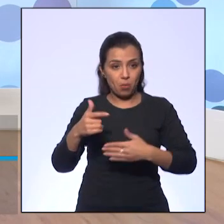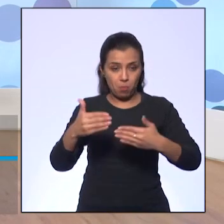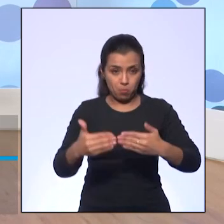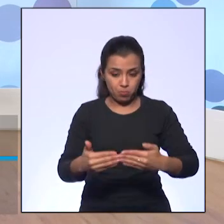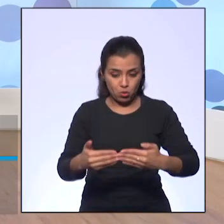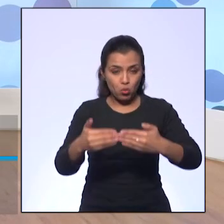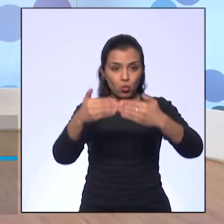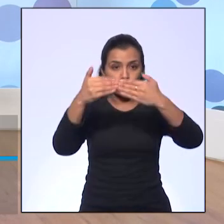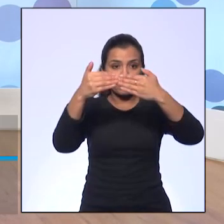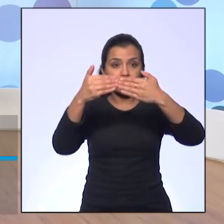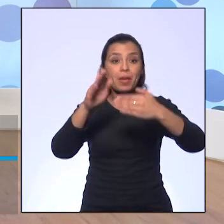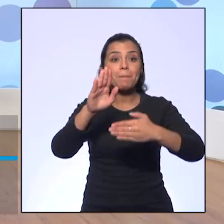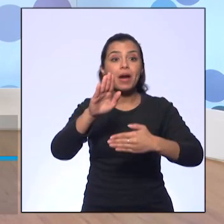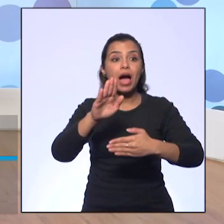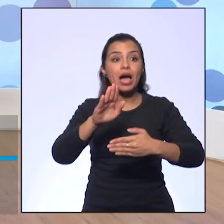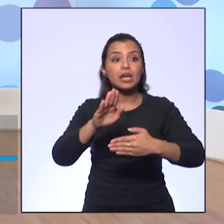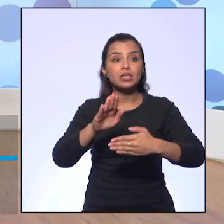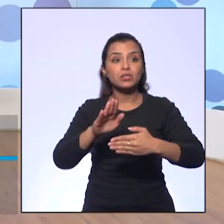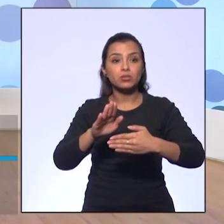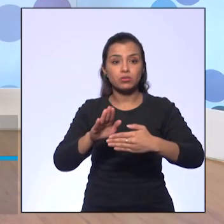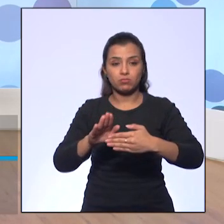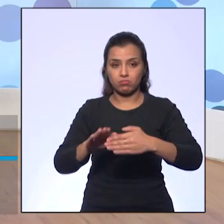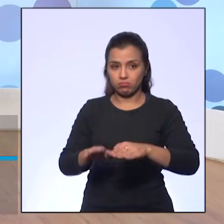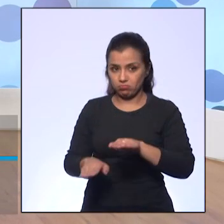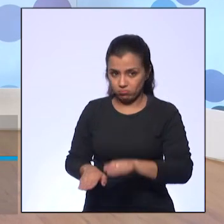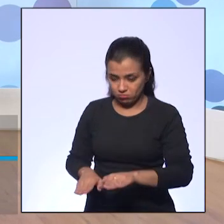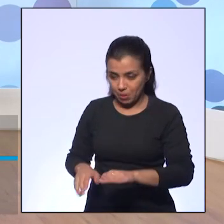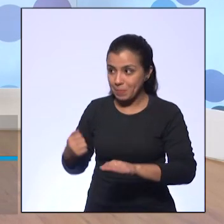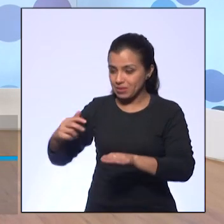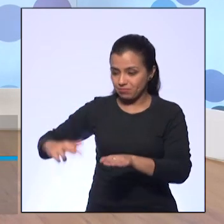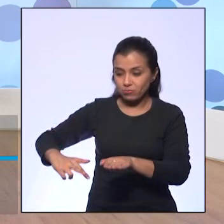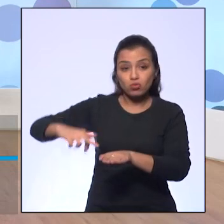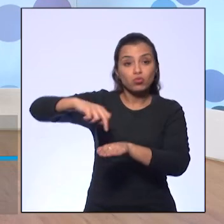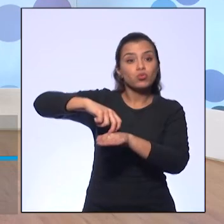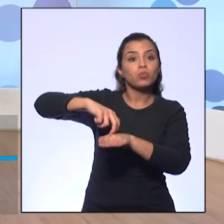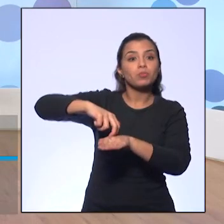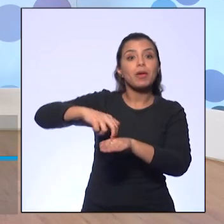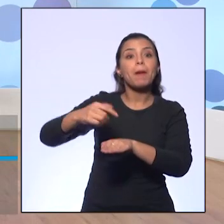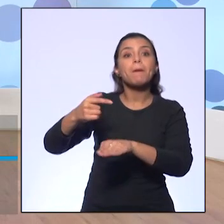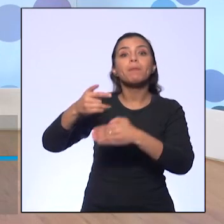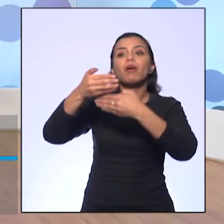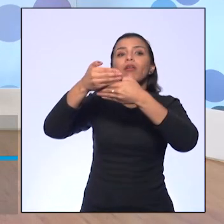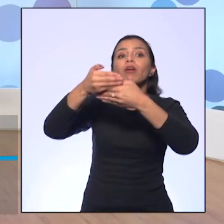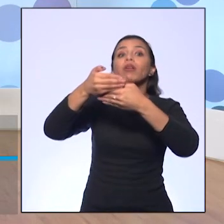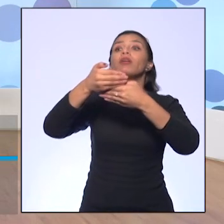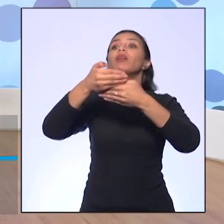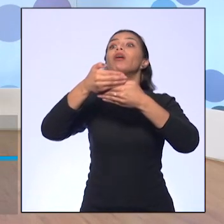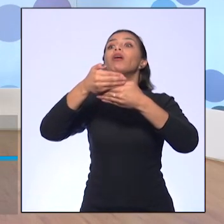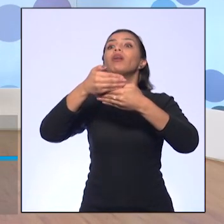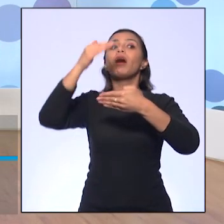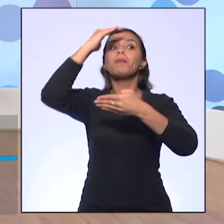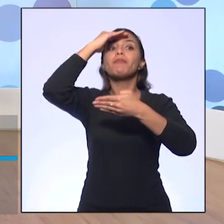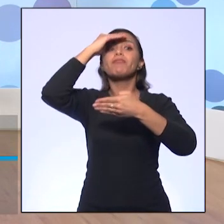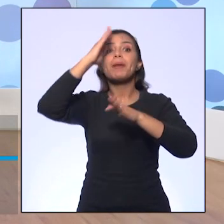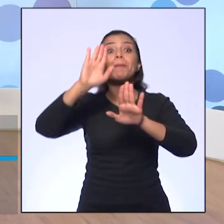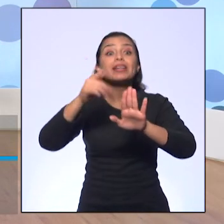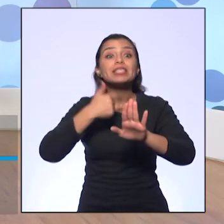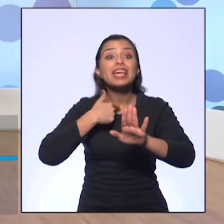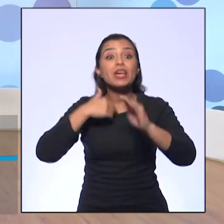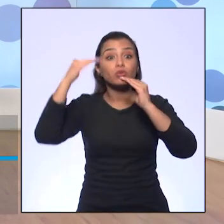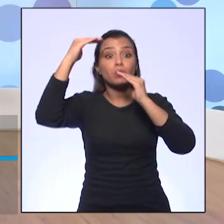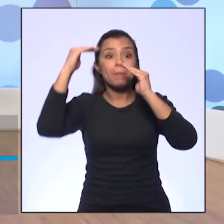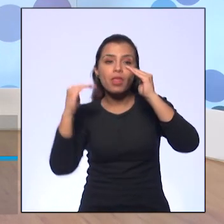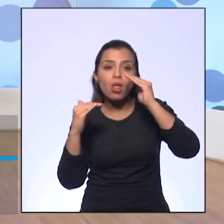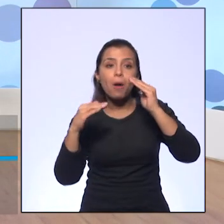o Mauro, com esse banquinho aqui, ele já consegue subir, se fosse o caso, tá, gente? Para enxergar. Eu preciso daquele amarelo que está lá perto do Mauro, que é bem